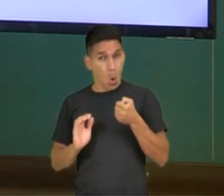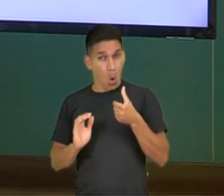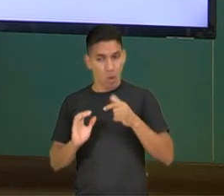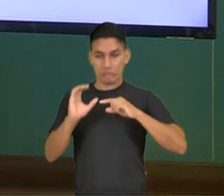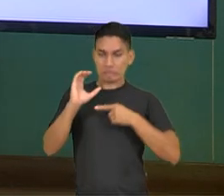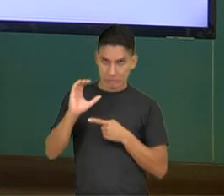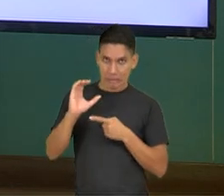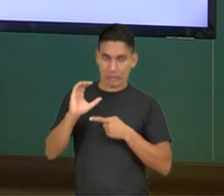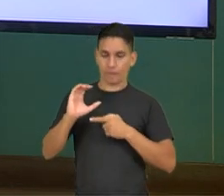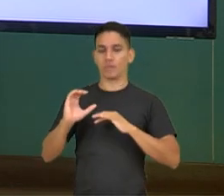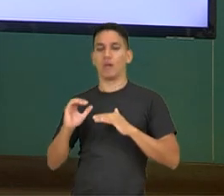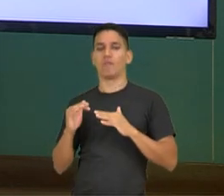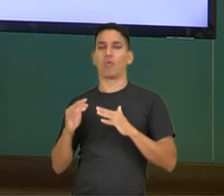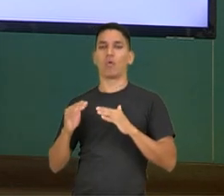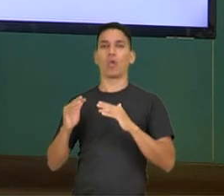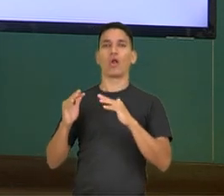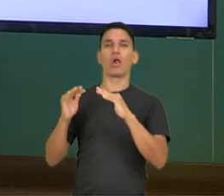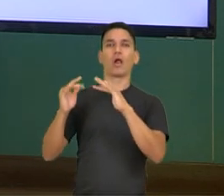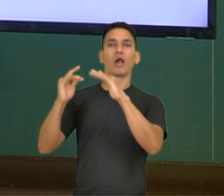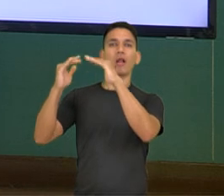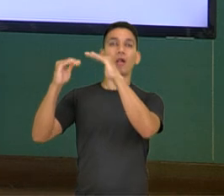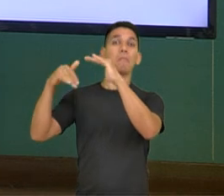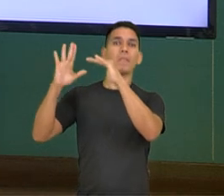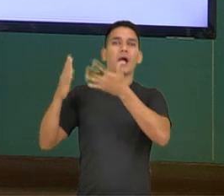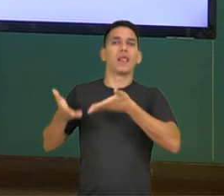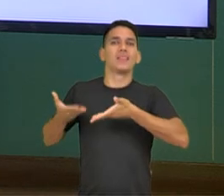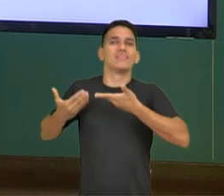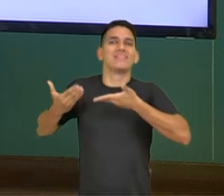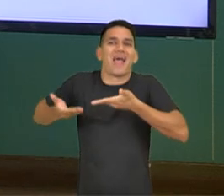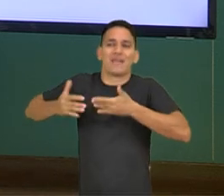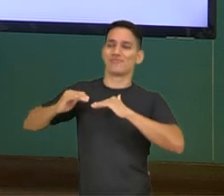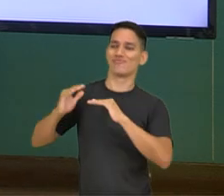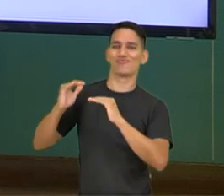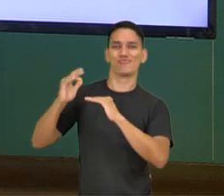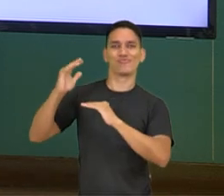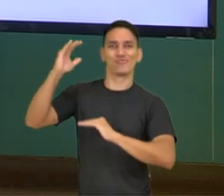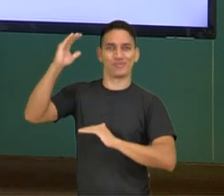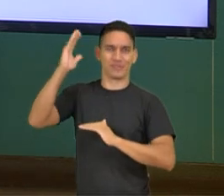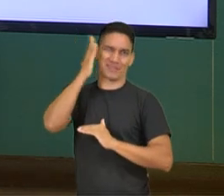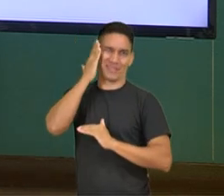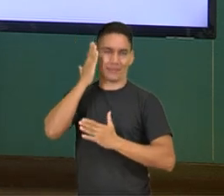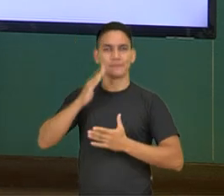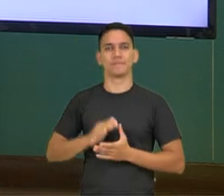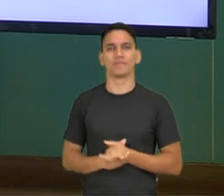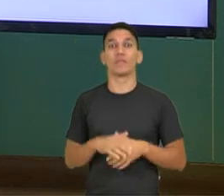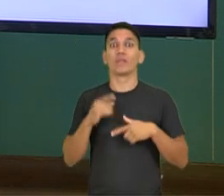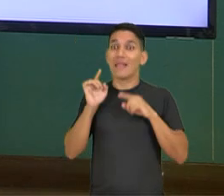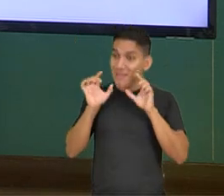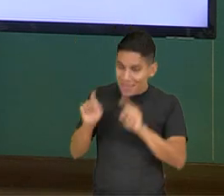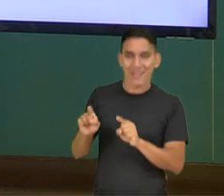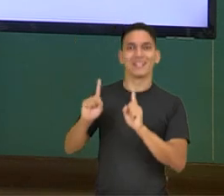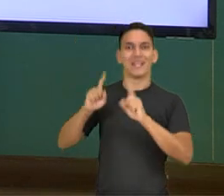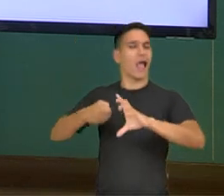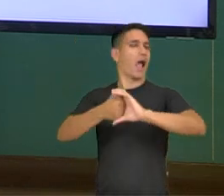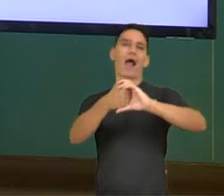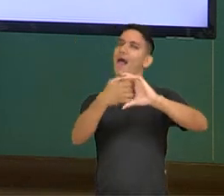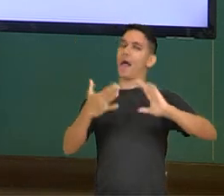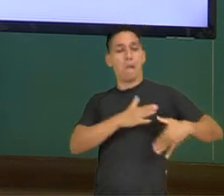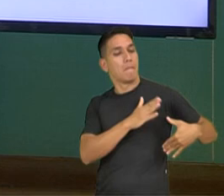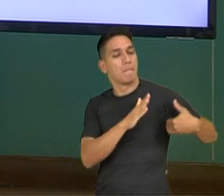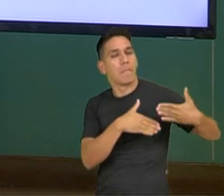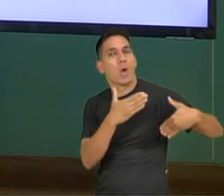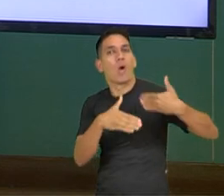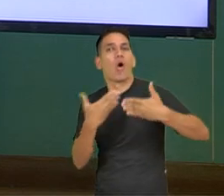carbono, mais volátil ela será e mais acima da torre ela sairá. Esse é o processo